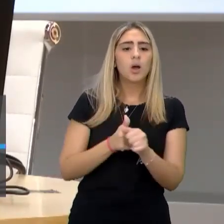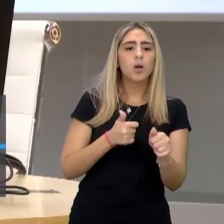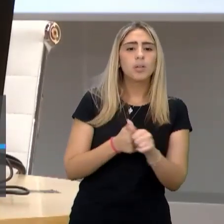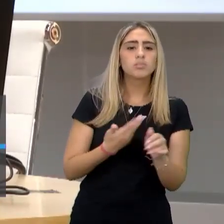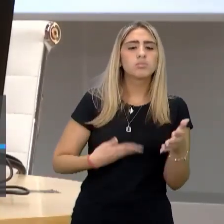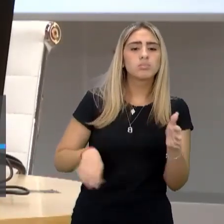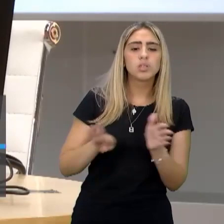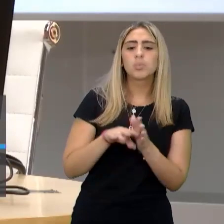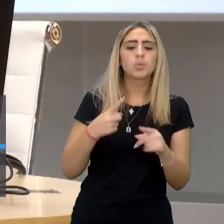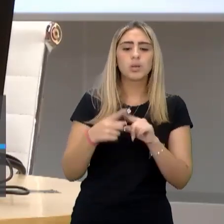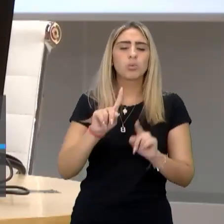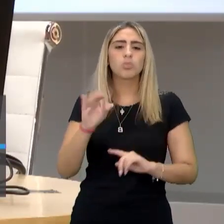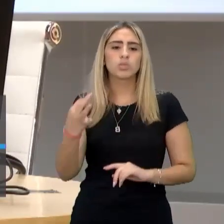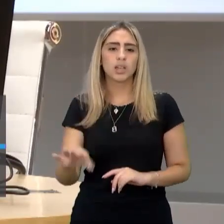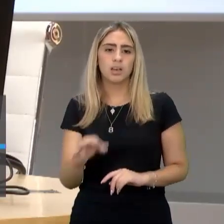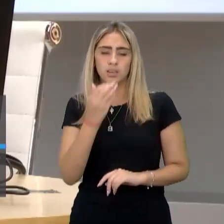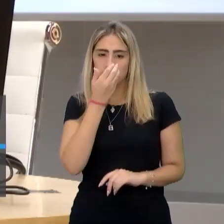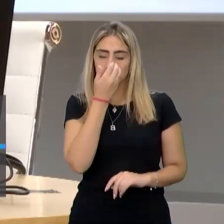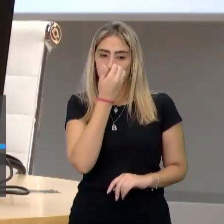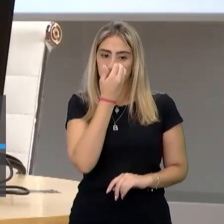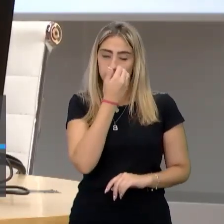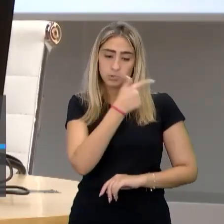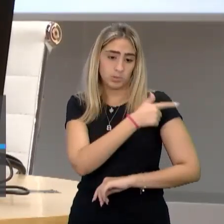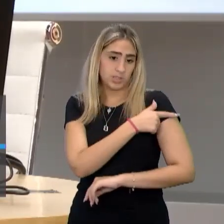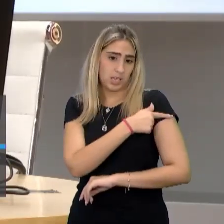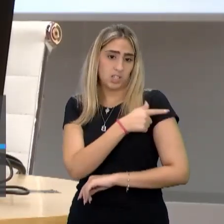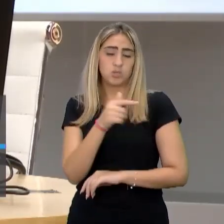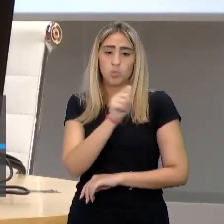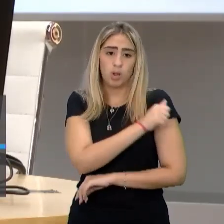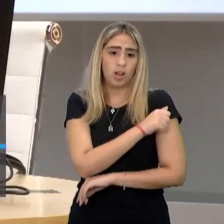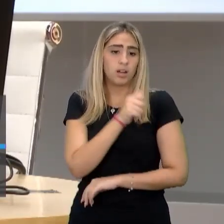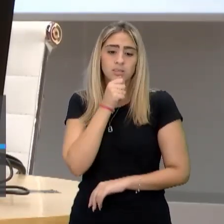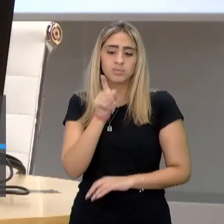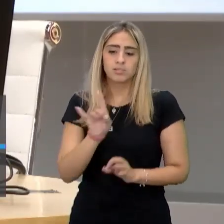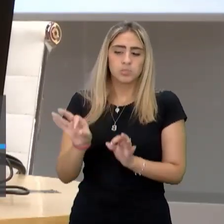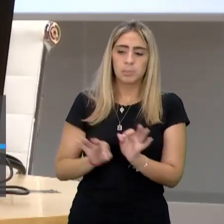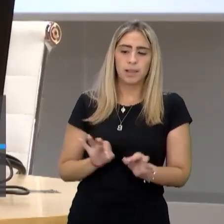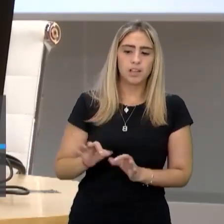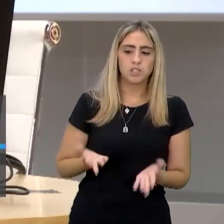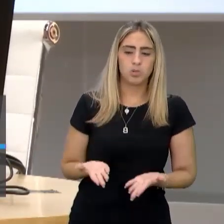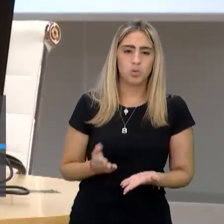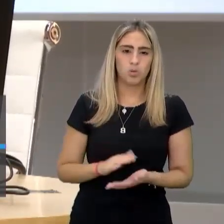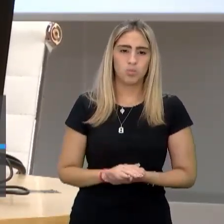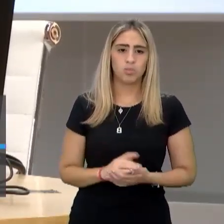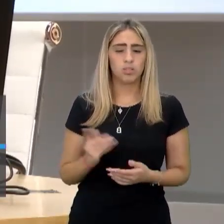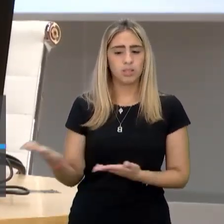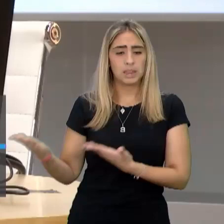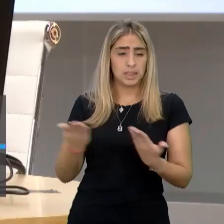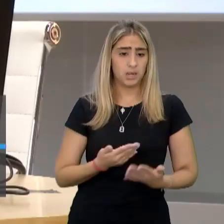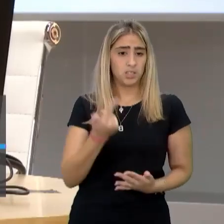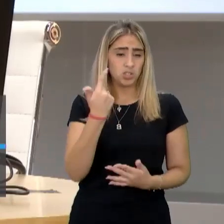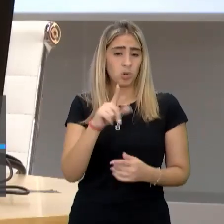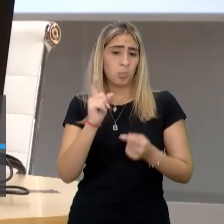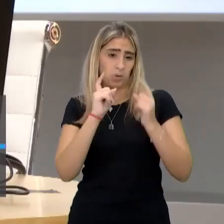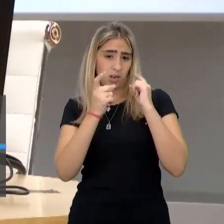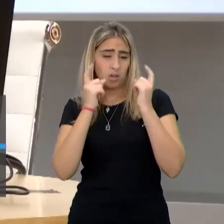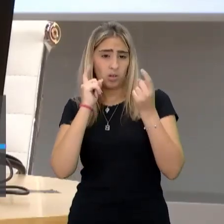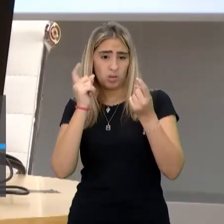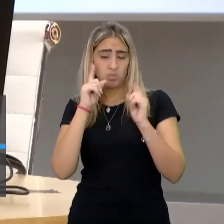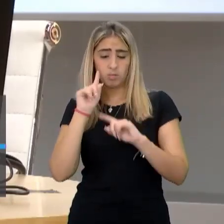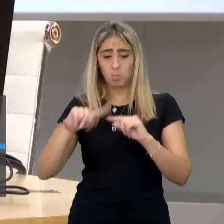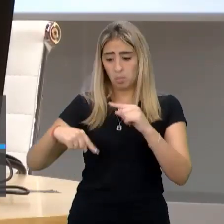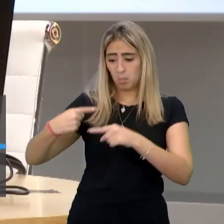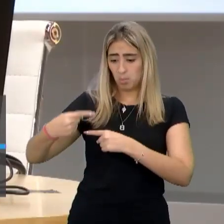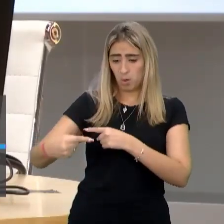que não deu certo. Por exemplo, no 7º ano não funcionou, ou a ideia que eles planejaram. E aí ele traz de novo aí para a reunião, né, para um